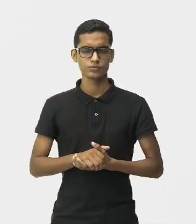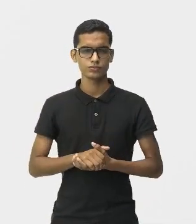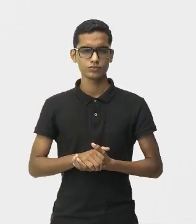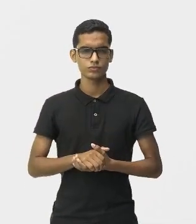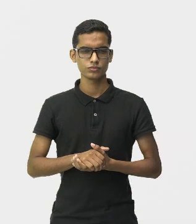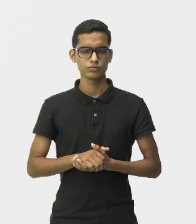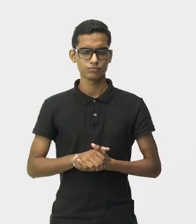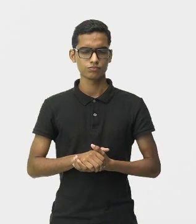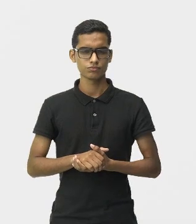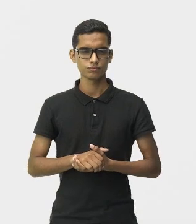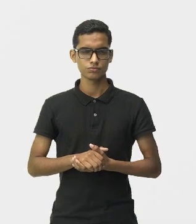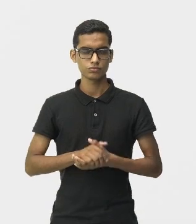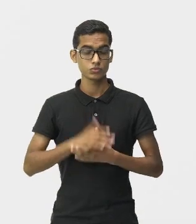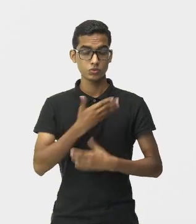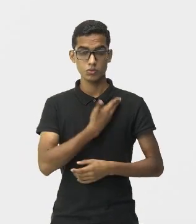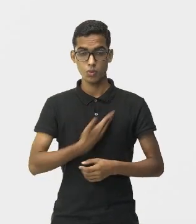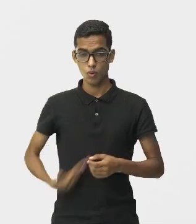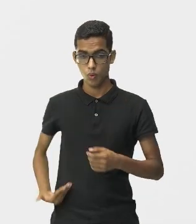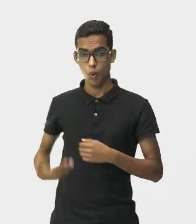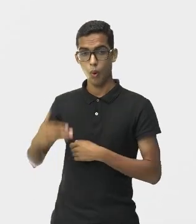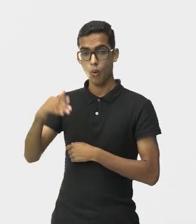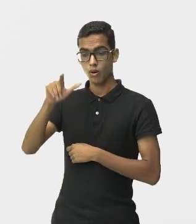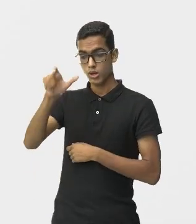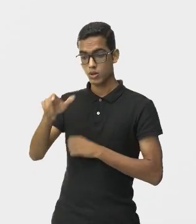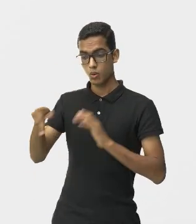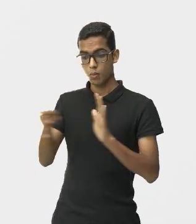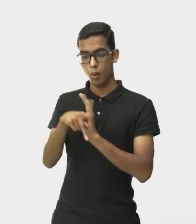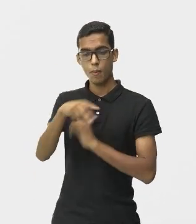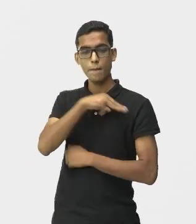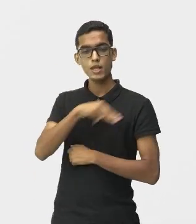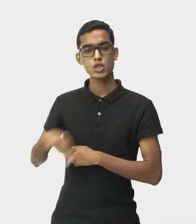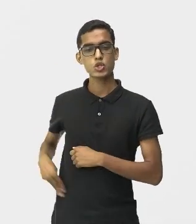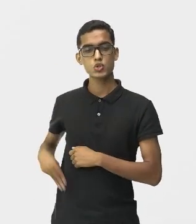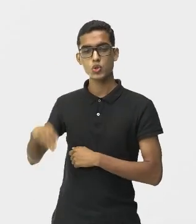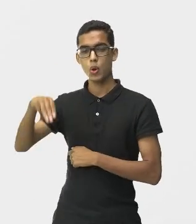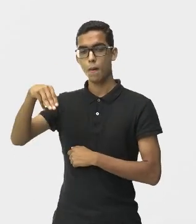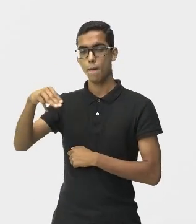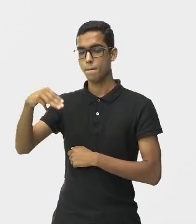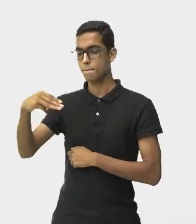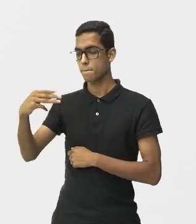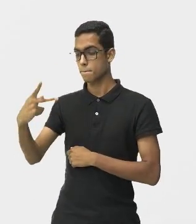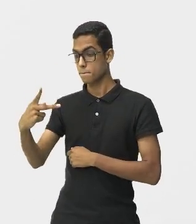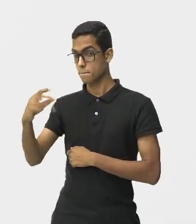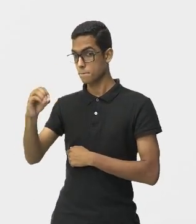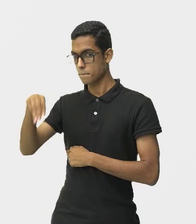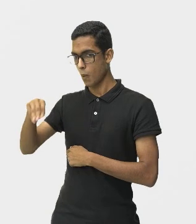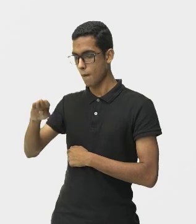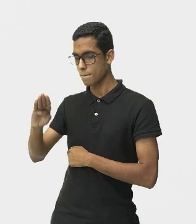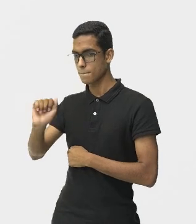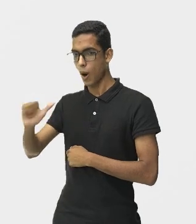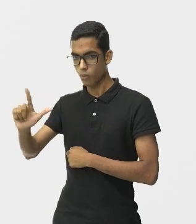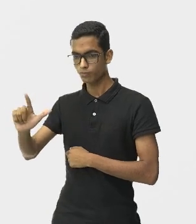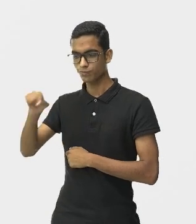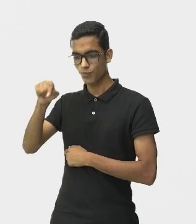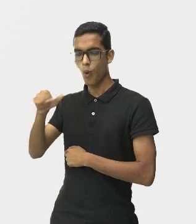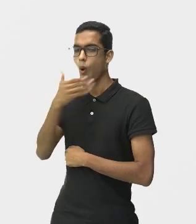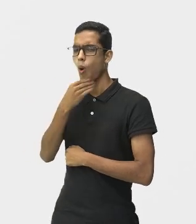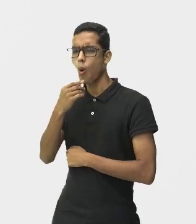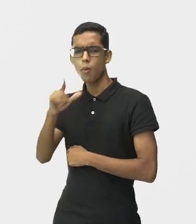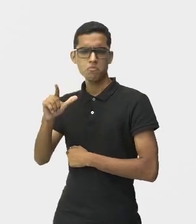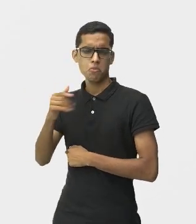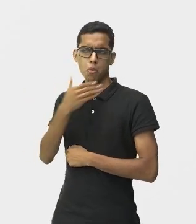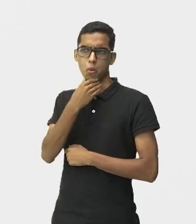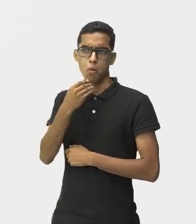as características do governo de Marquês de Pombal naquela época, tá, gente? Vamos lá, a resposta da segunda questão. Pombal era um homem